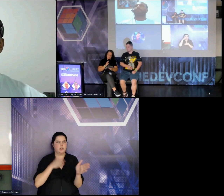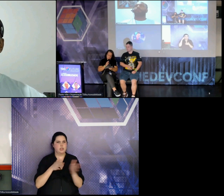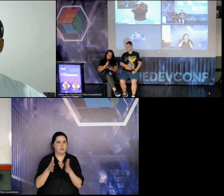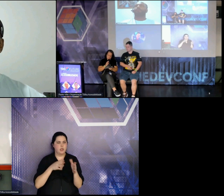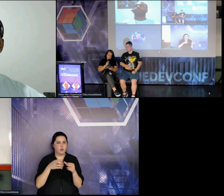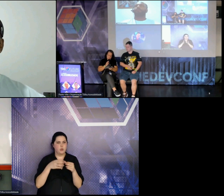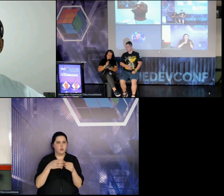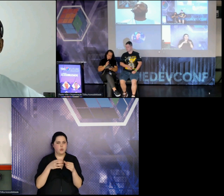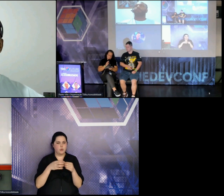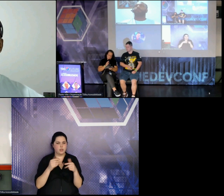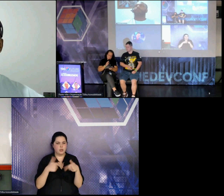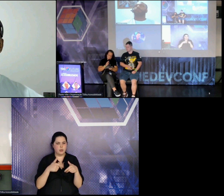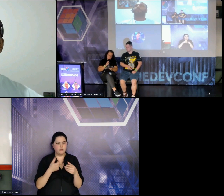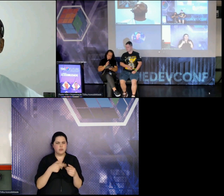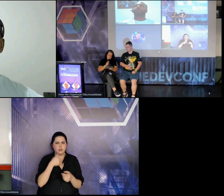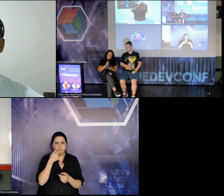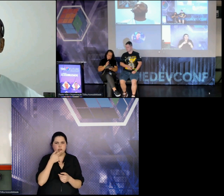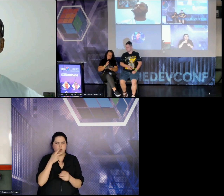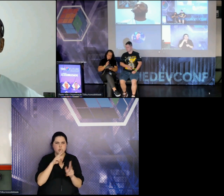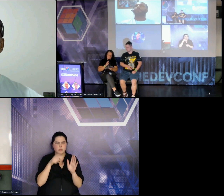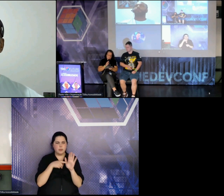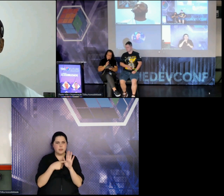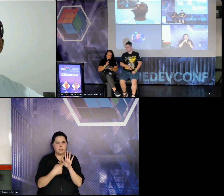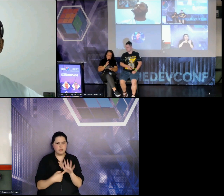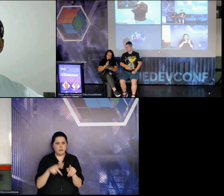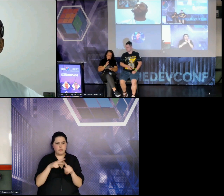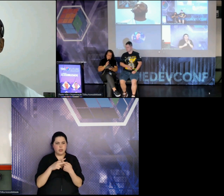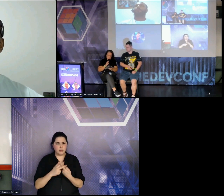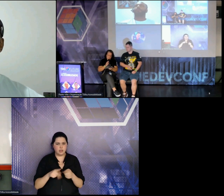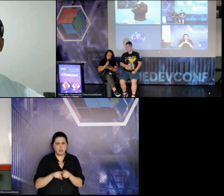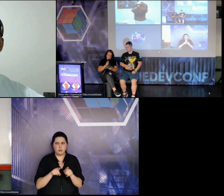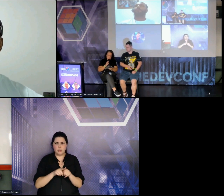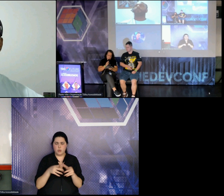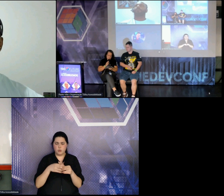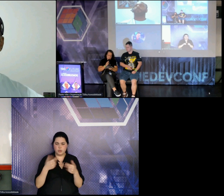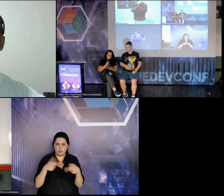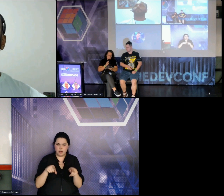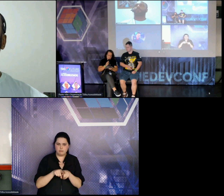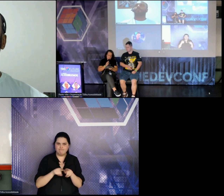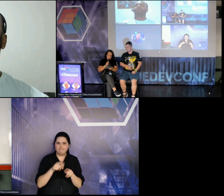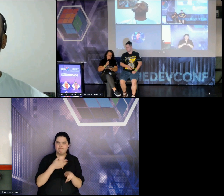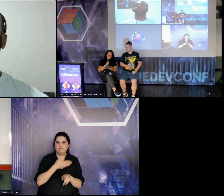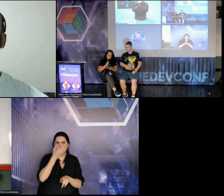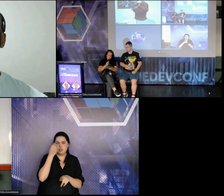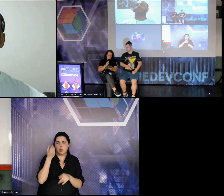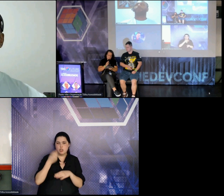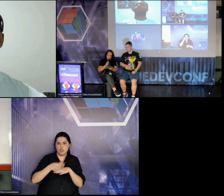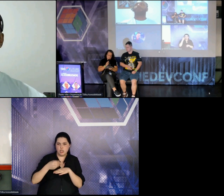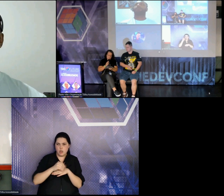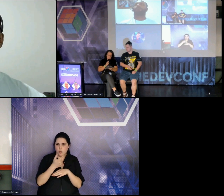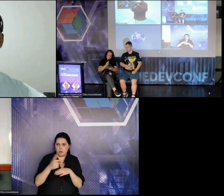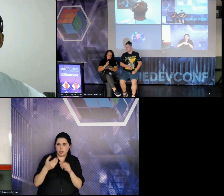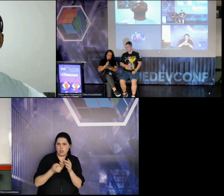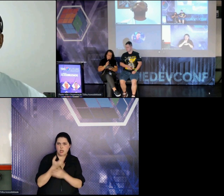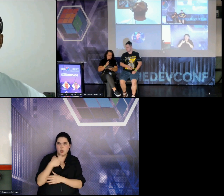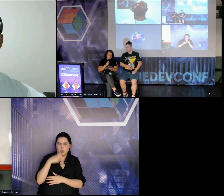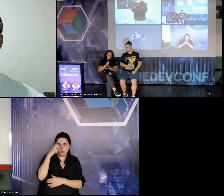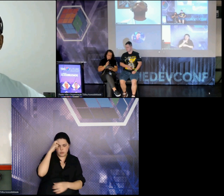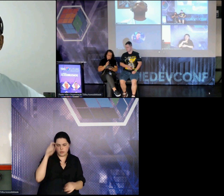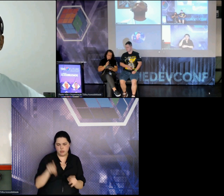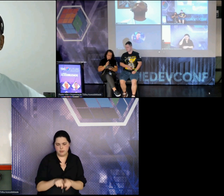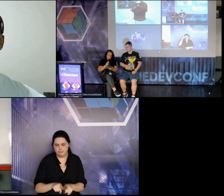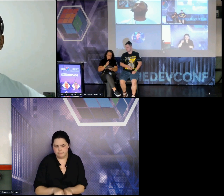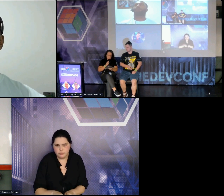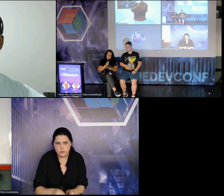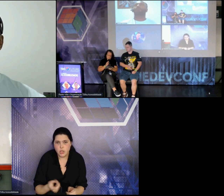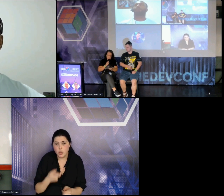nos times? Vocês comentaram sobre a apresentação das ferramentas para as equipes, mas há outras dicas para a criação de cultura, desta cultura